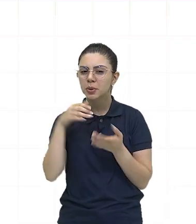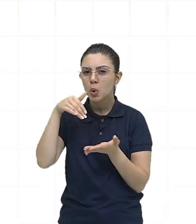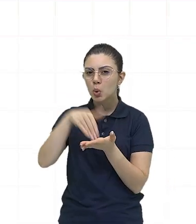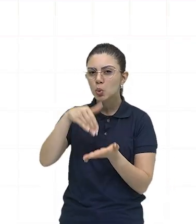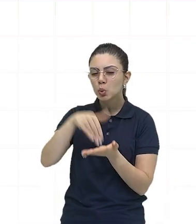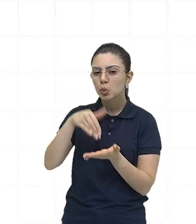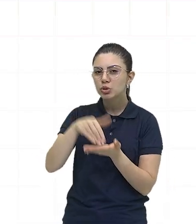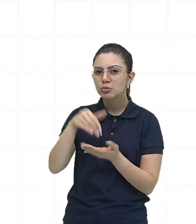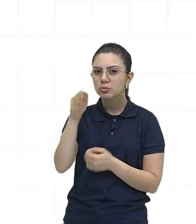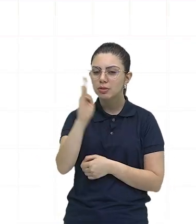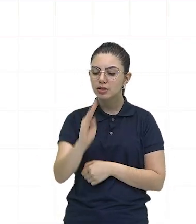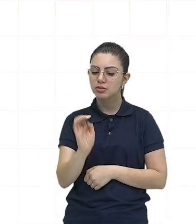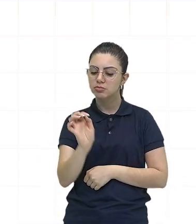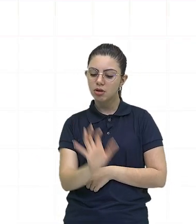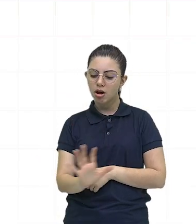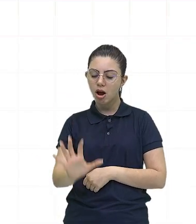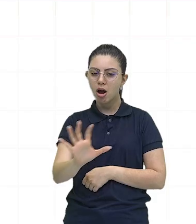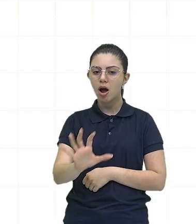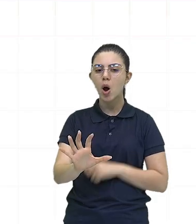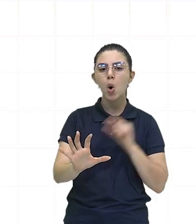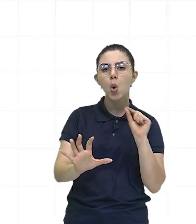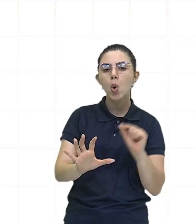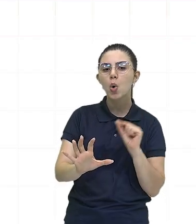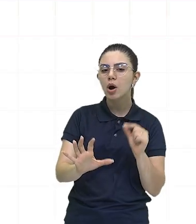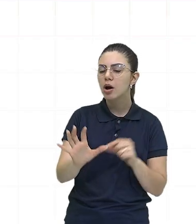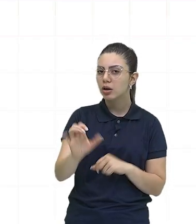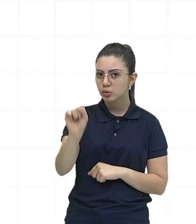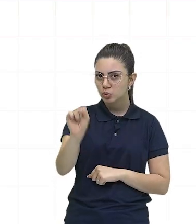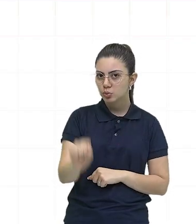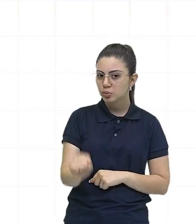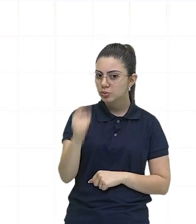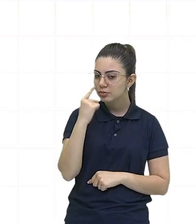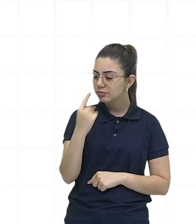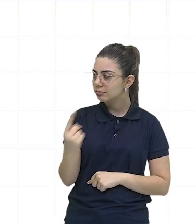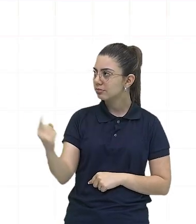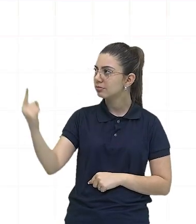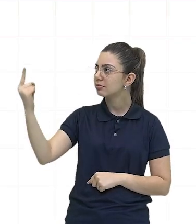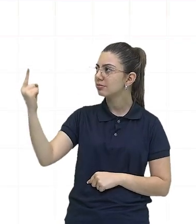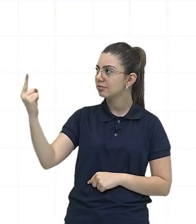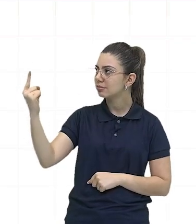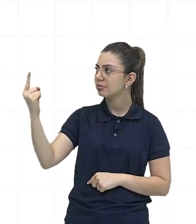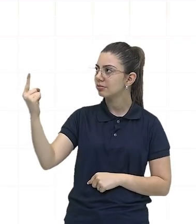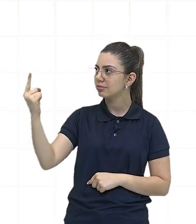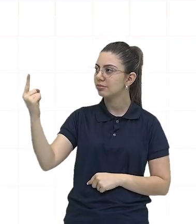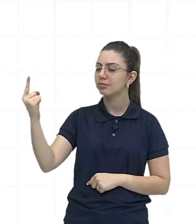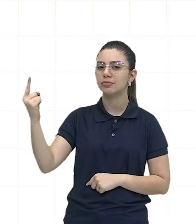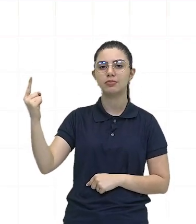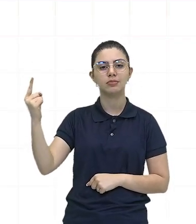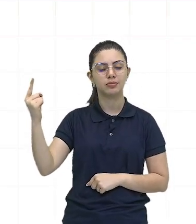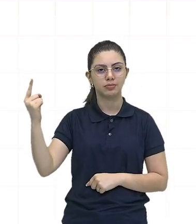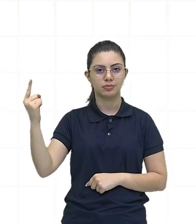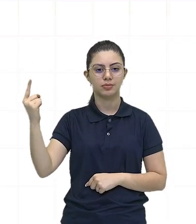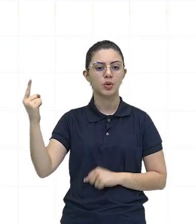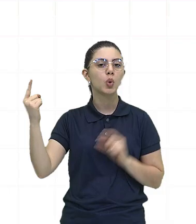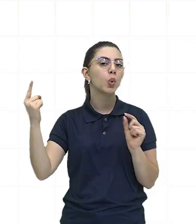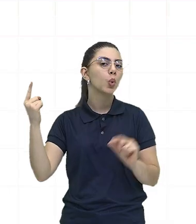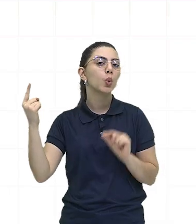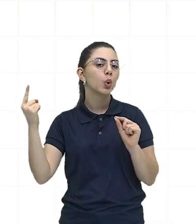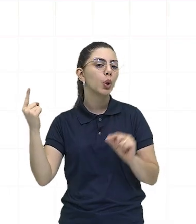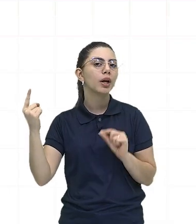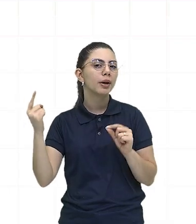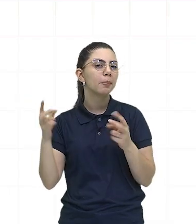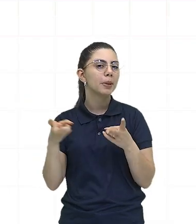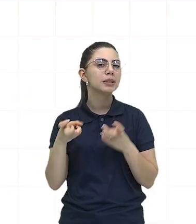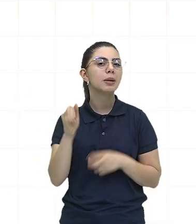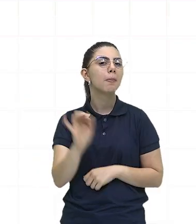parte do território brasileiro, a parte mais ao sul, que corresponde boa parte da região sul do nosso país,